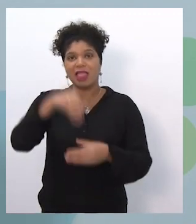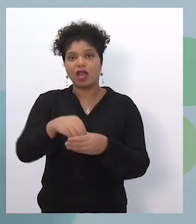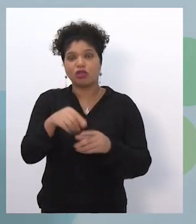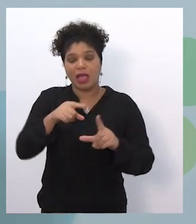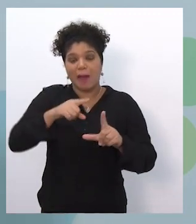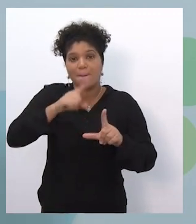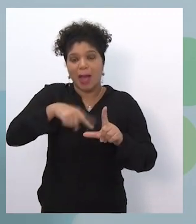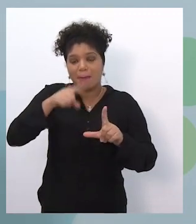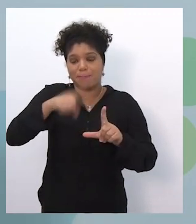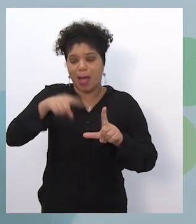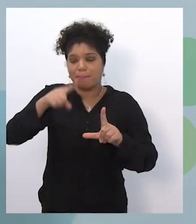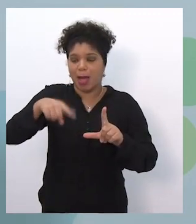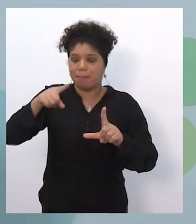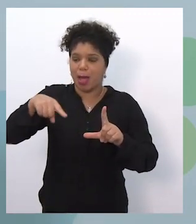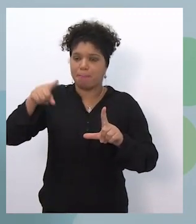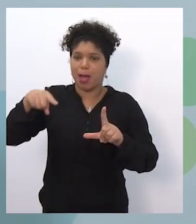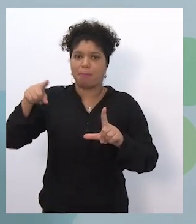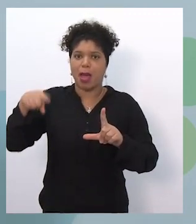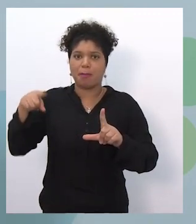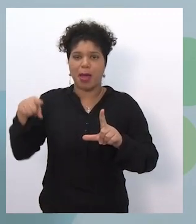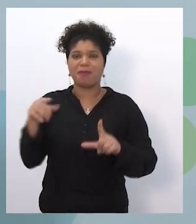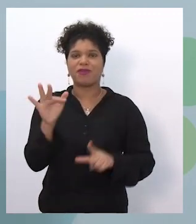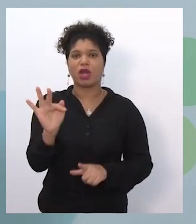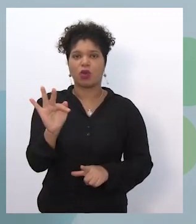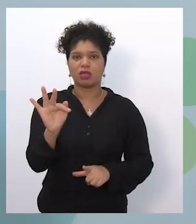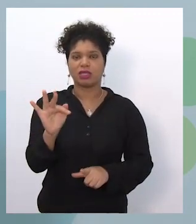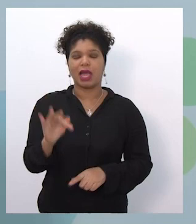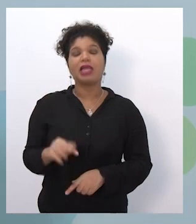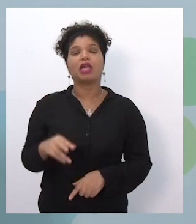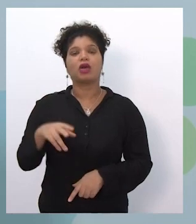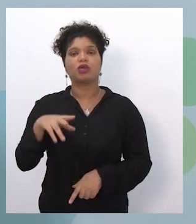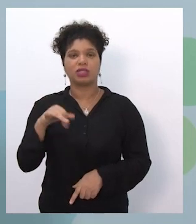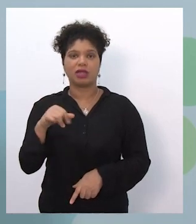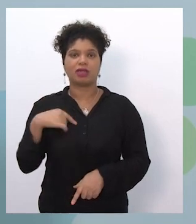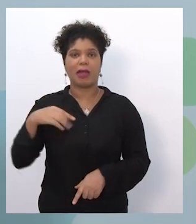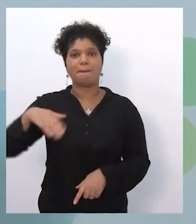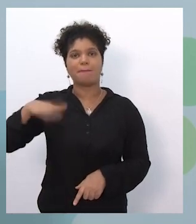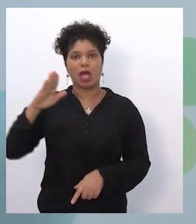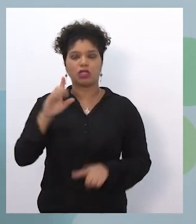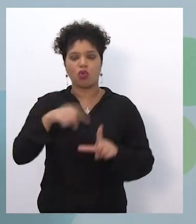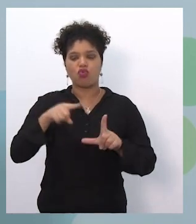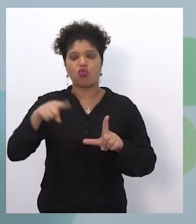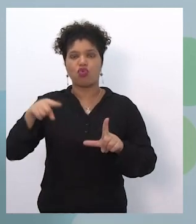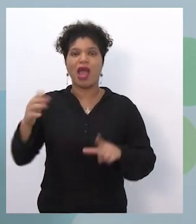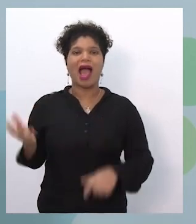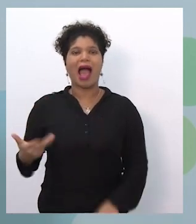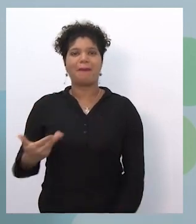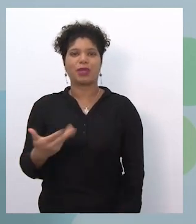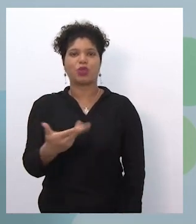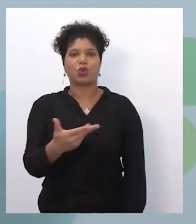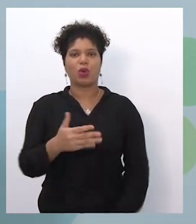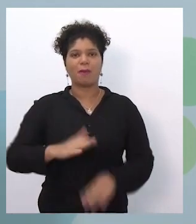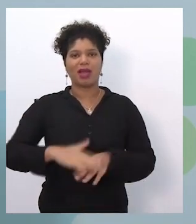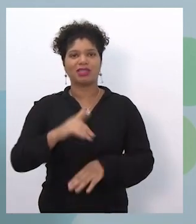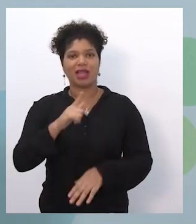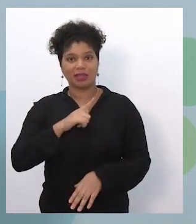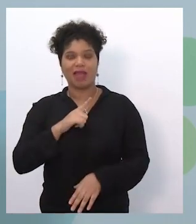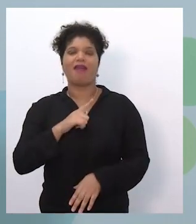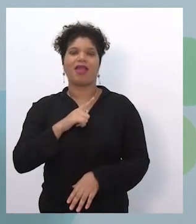Então, quanto maior a frequência, ele vai ser mais veloz, ele vai deixar o seu computador mais rápido, então ele vai